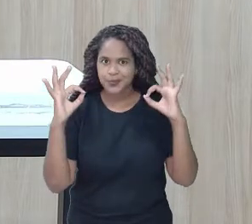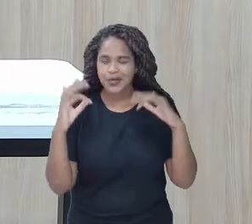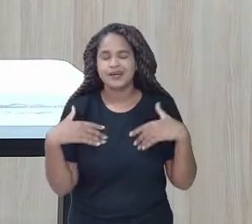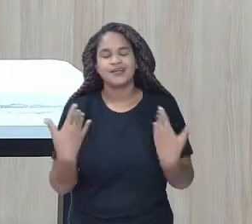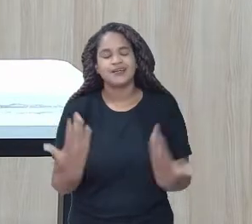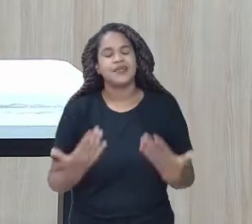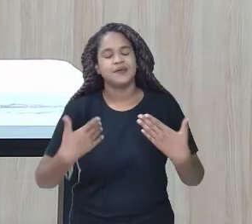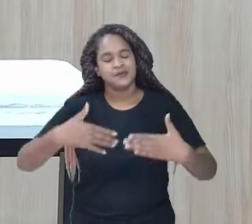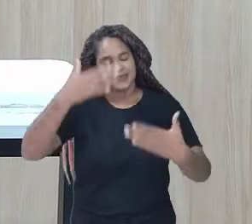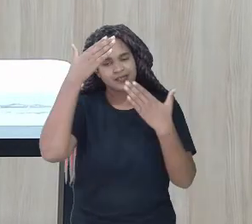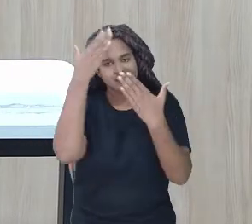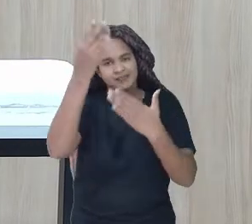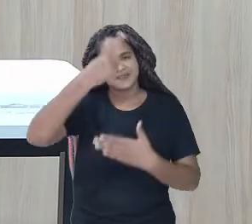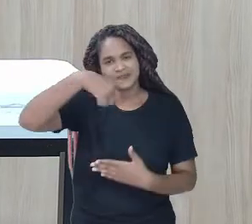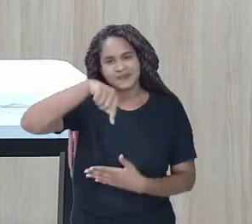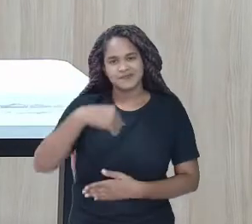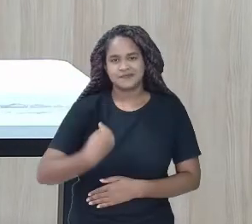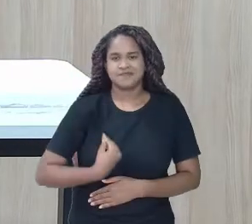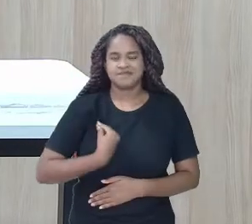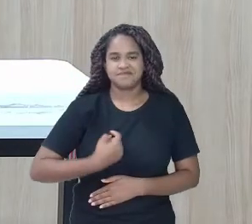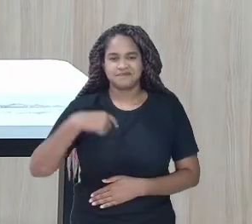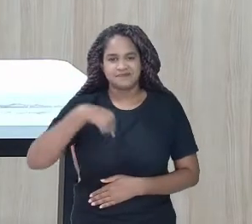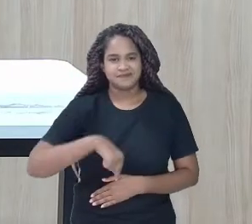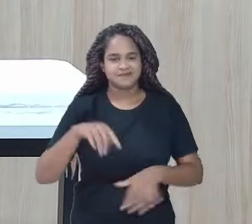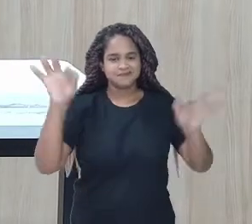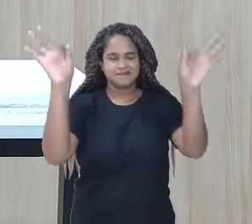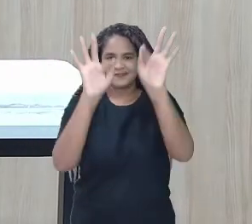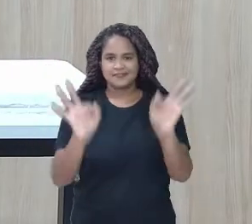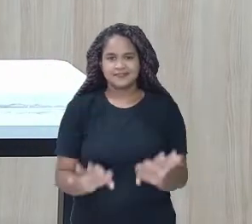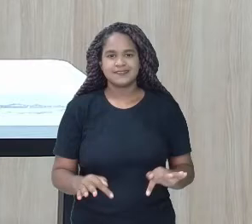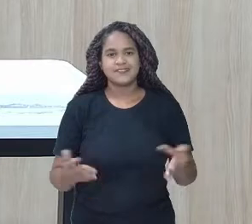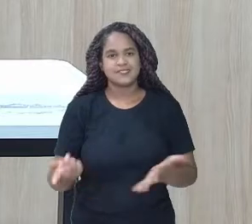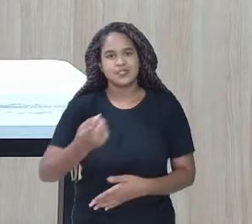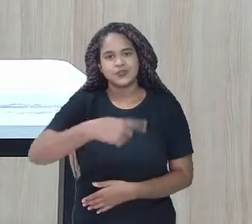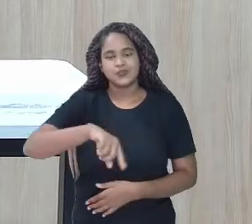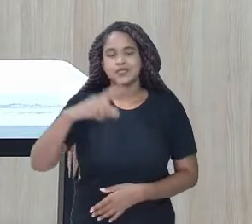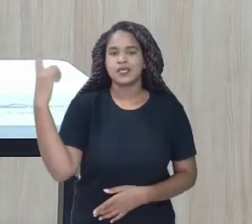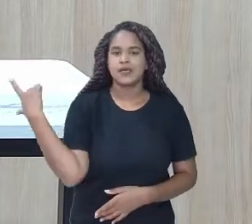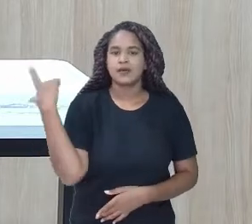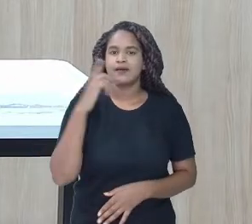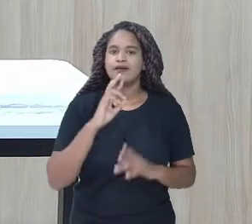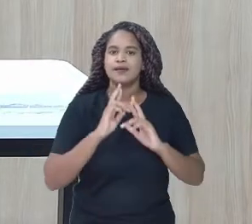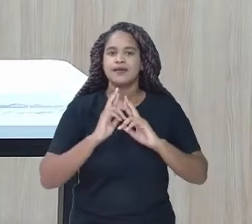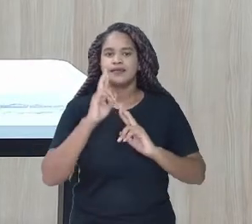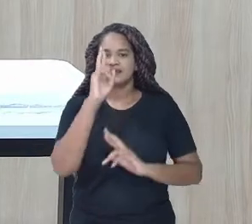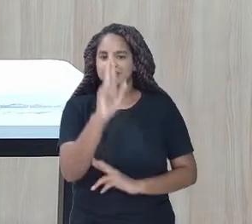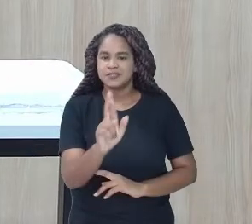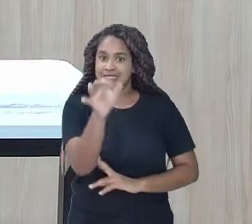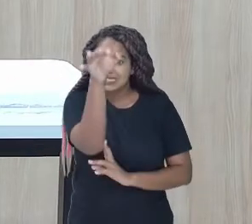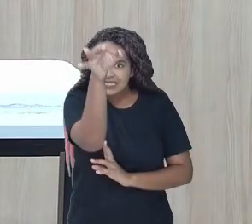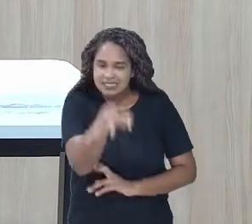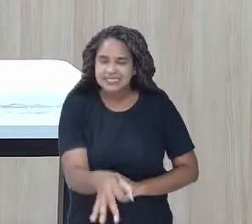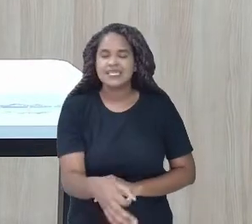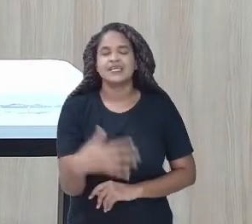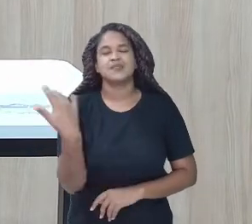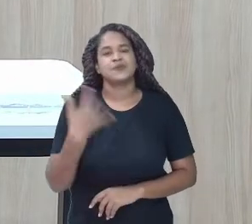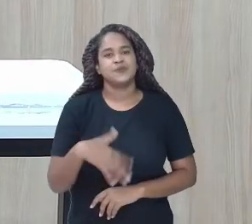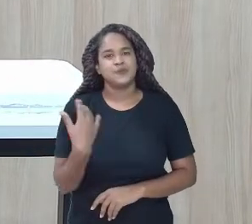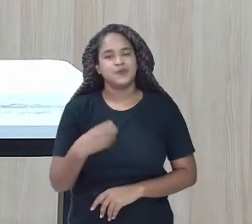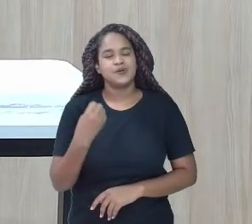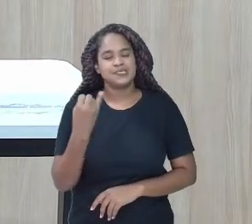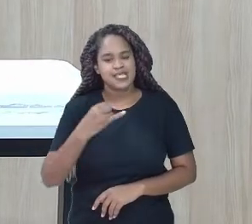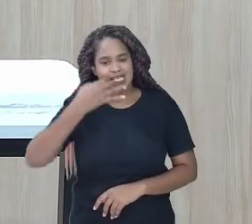a vocês a presença. É uma felicidade enorme vocês conseguirem responder, acertar, não é? Quanto mais